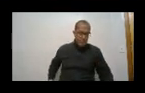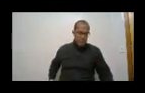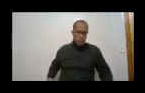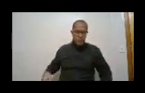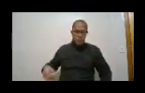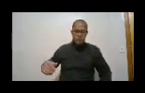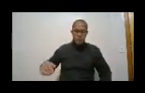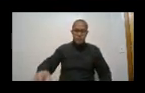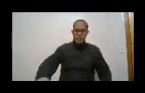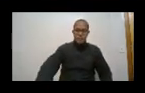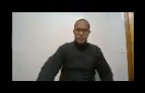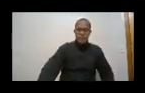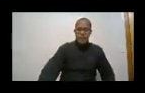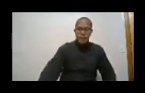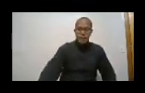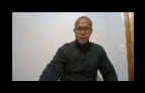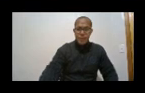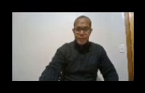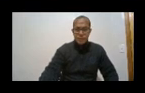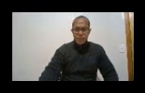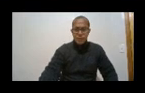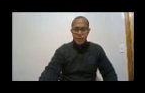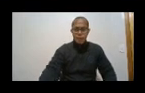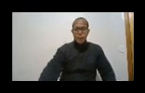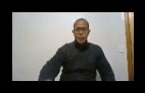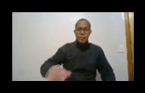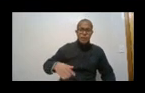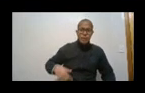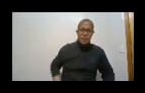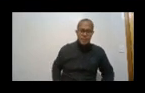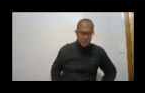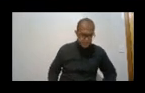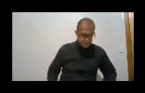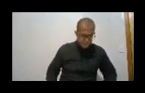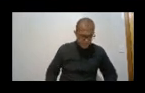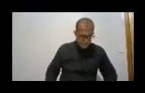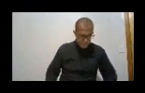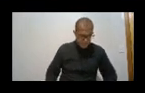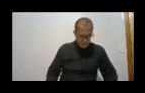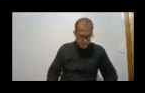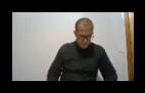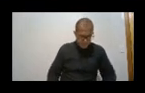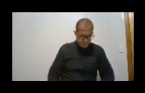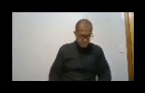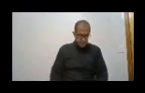droga atuando, diferentes formatos da droga atuando no meu organismo